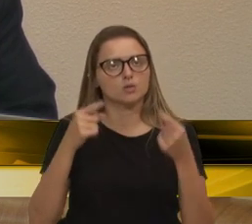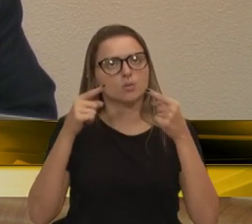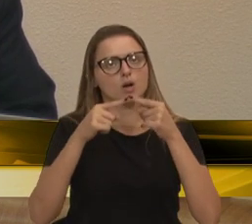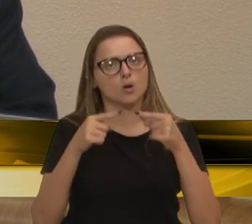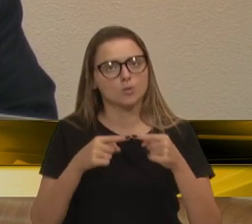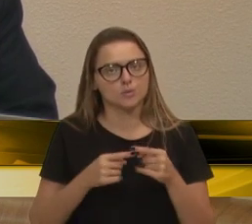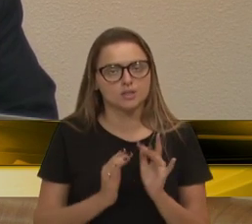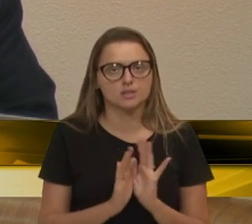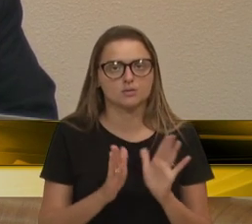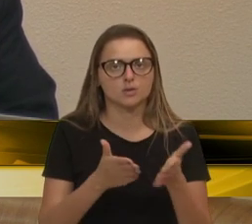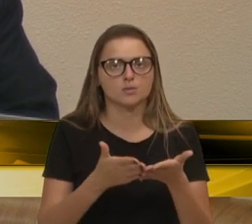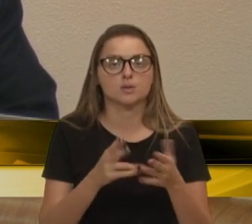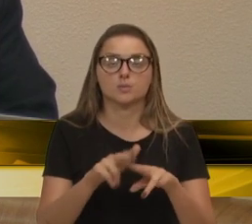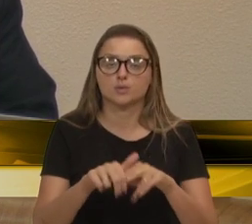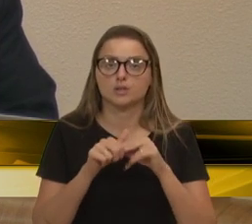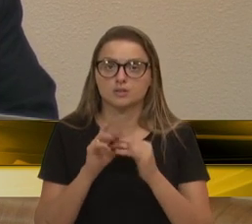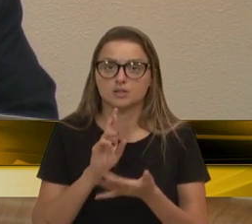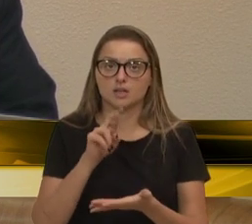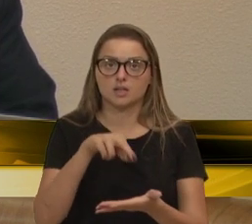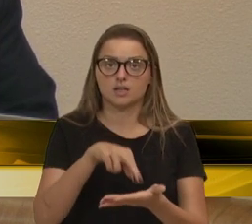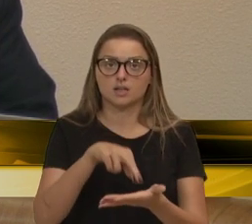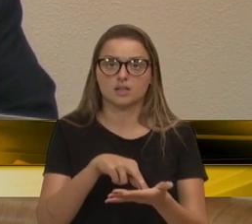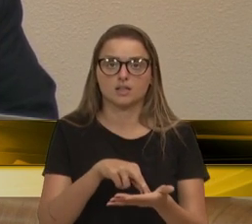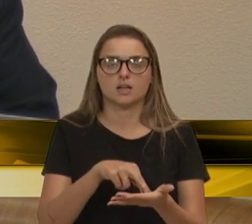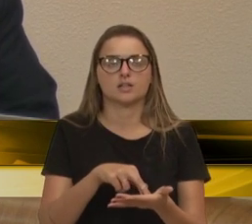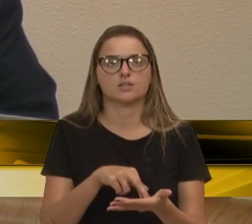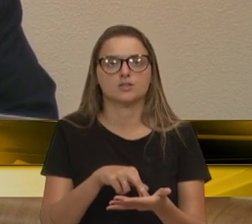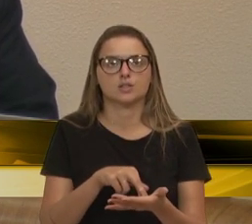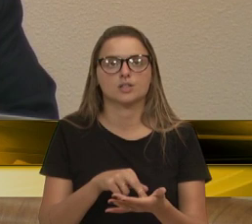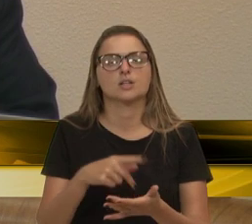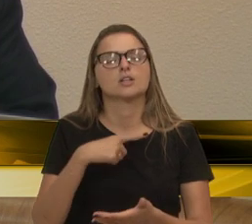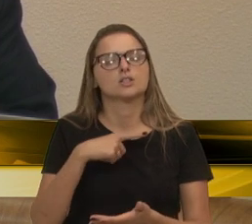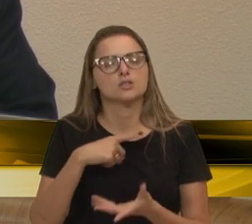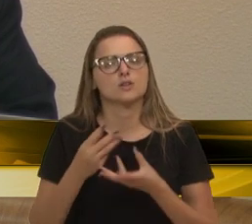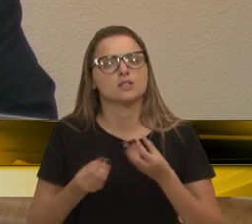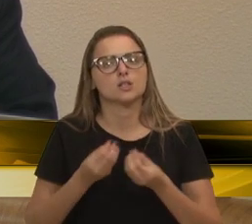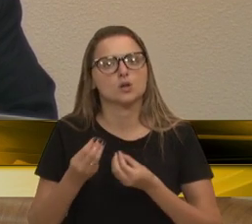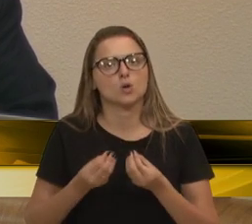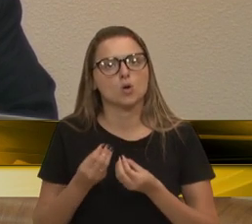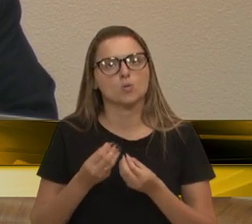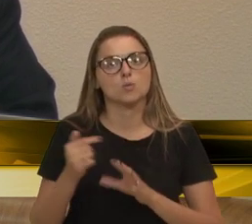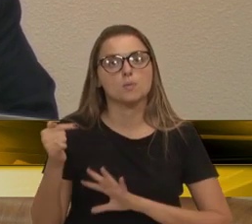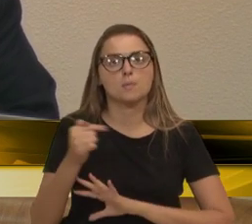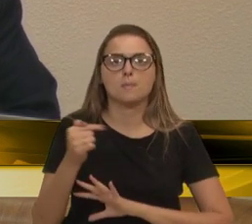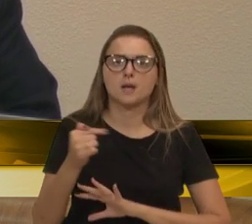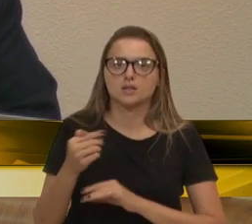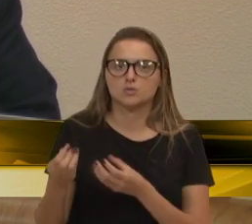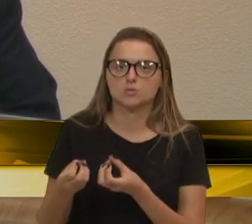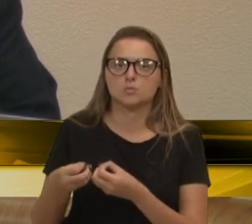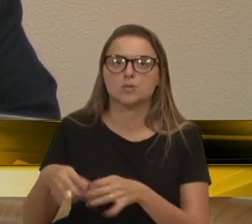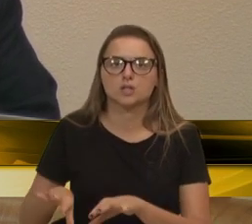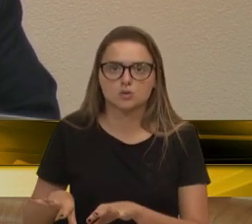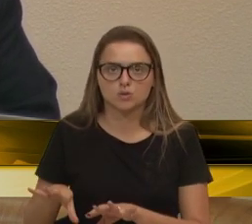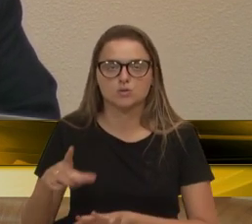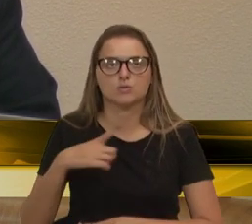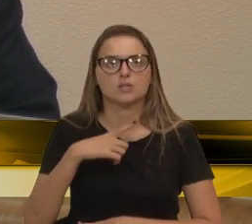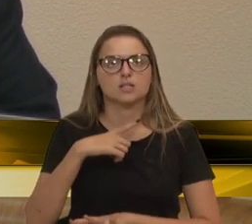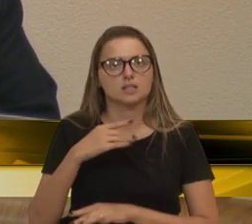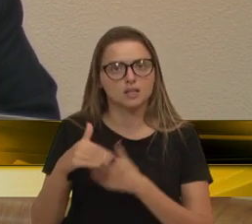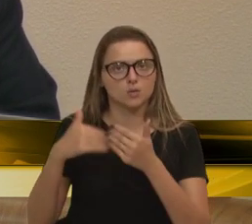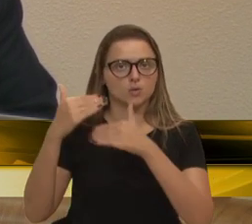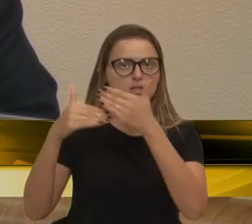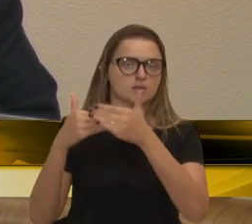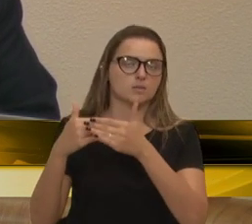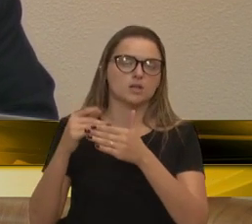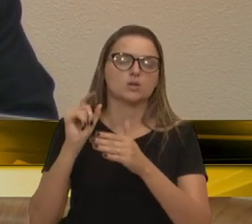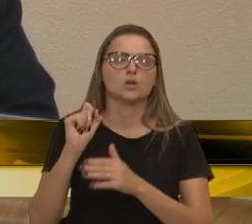racional diante da realidade que se apresenta, fosse possível amenizar o dano e reduzir o prejuízo